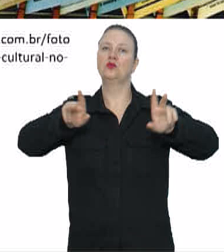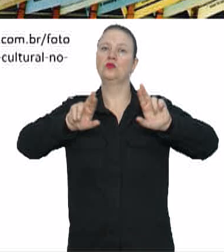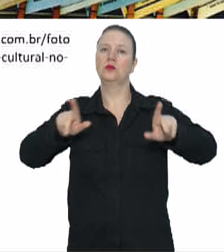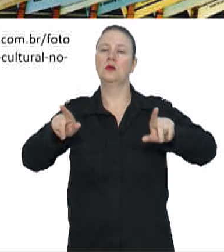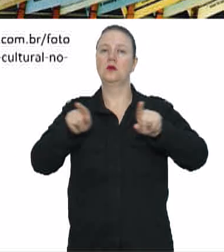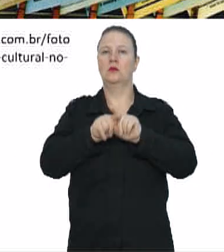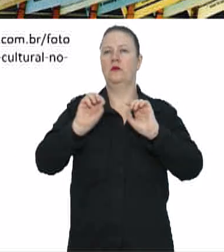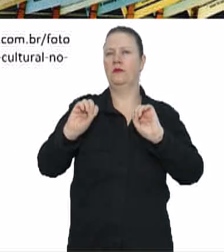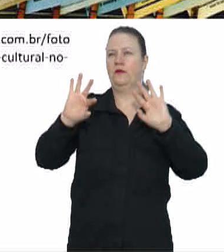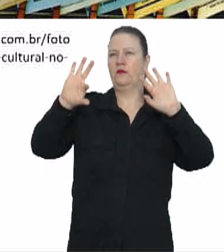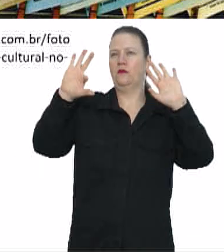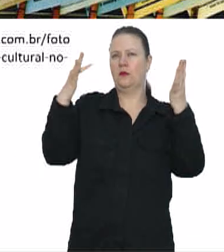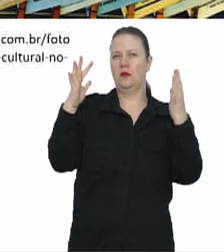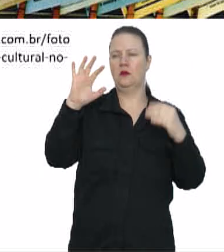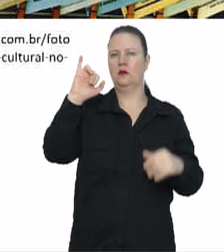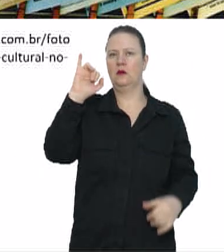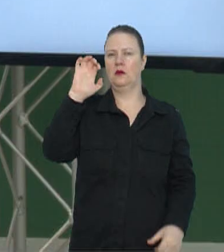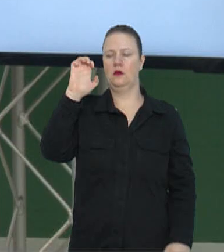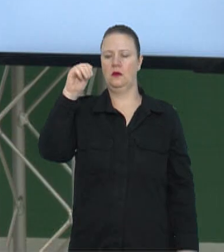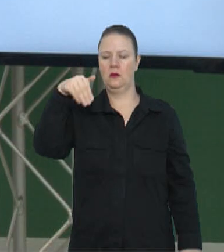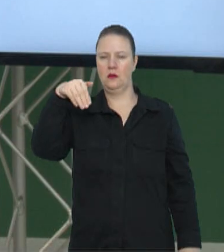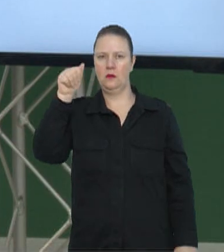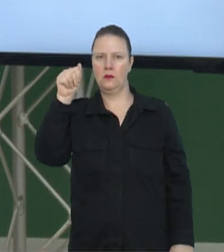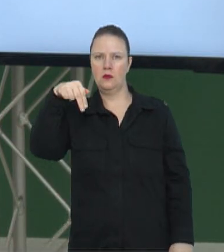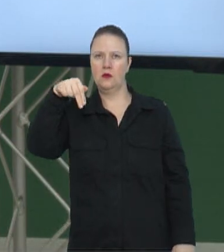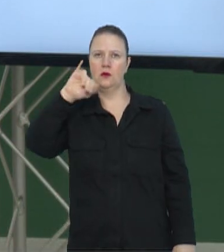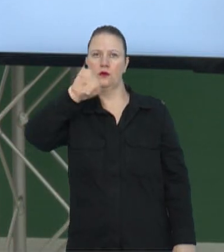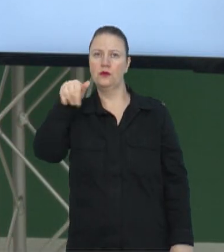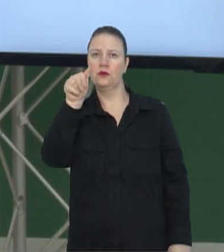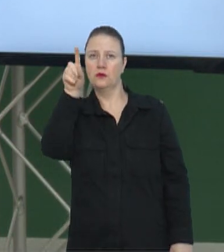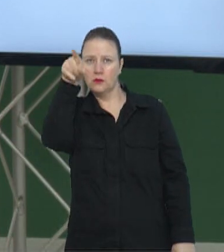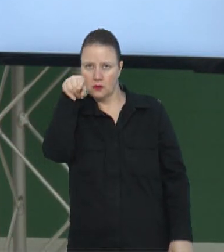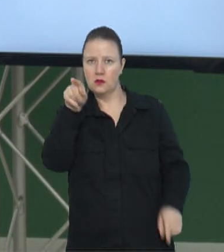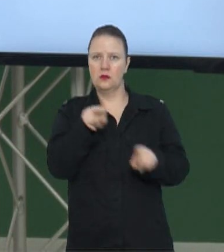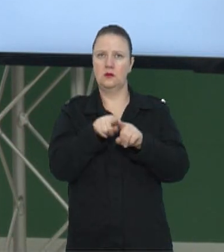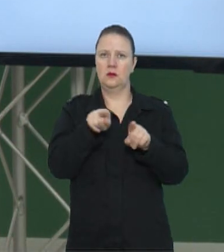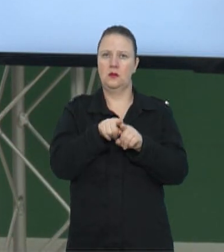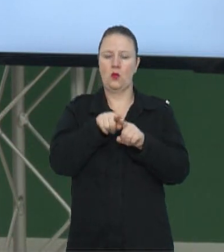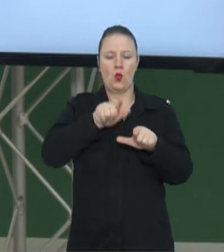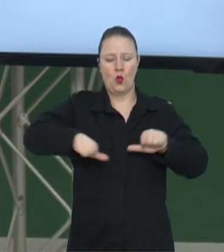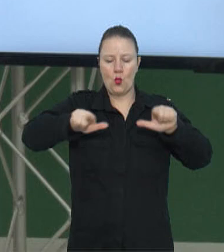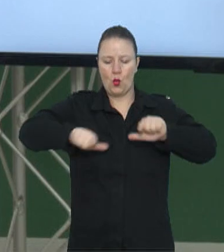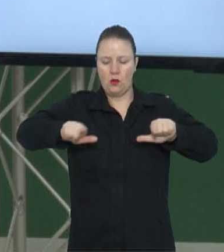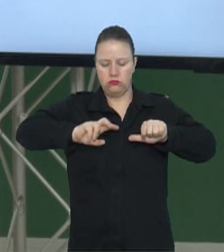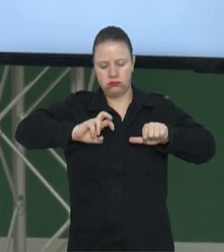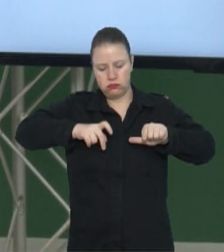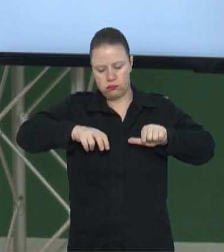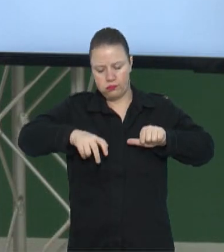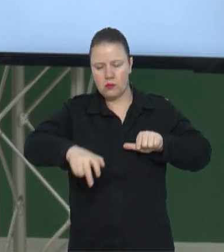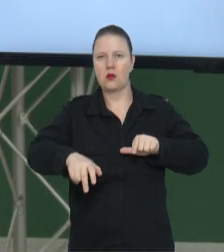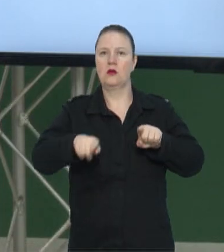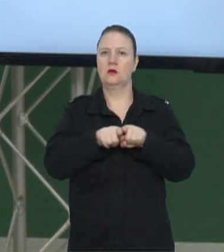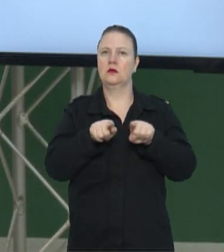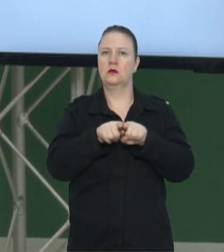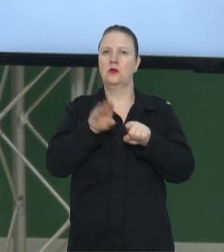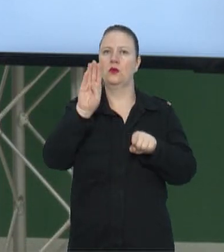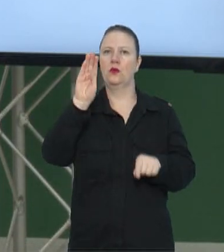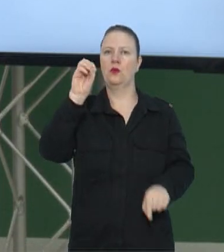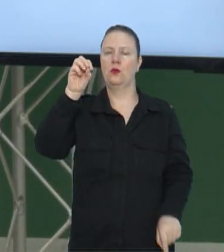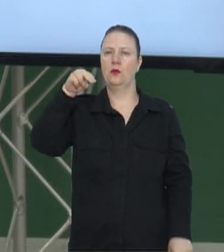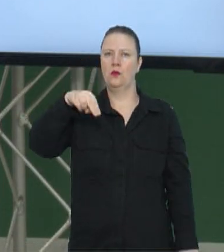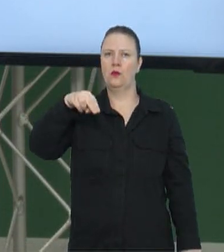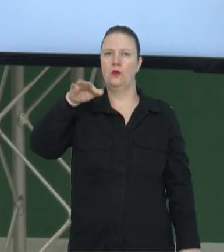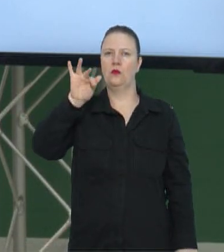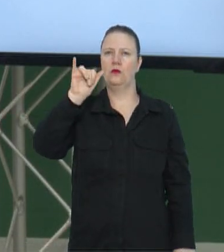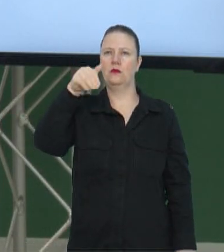Iemanjá, a lavagem das escadarias do Bonfim. Então, são algumas características culturais específicas